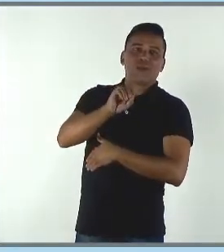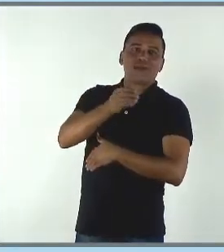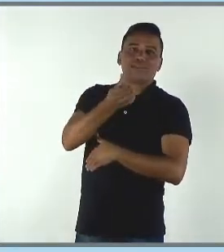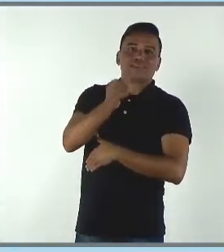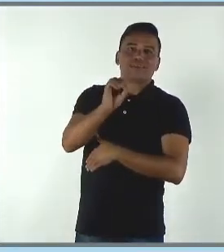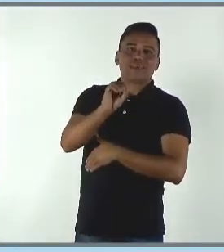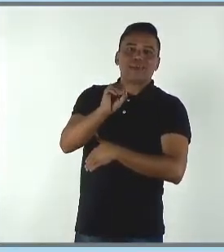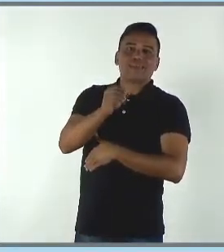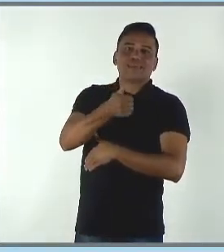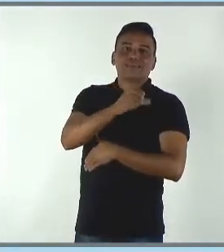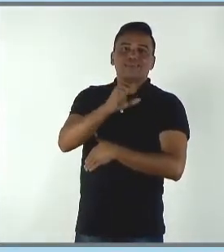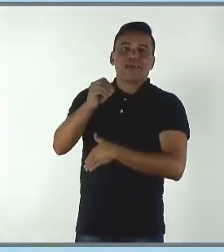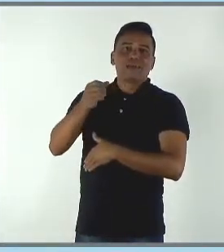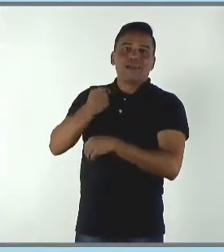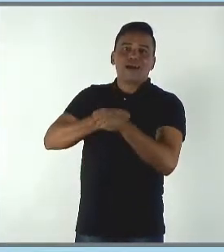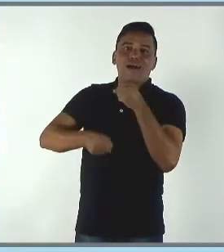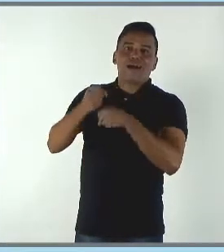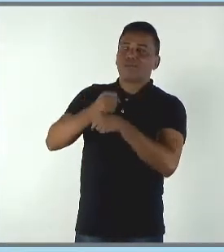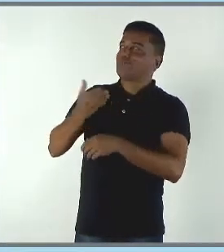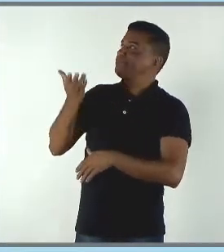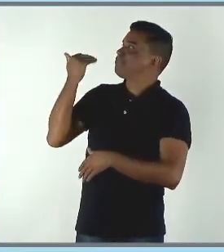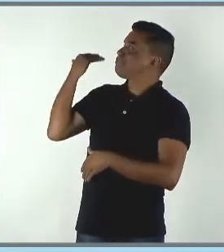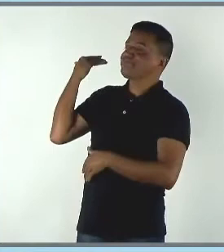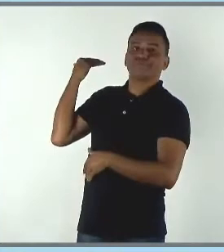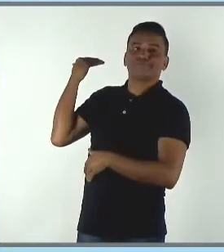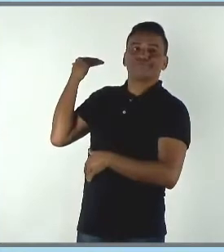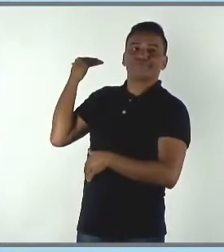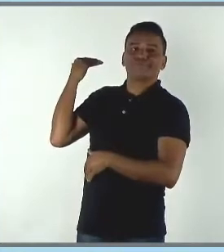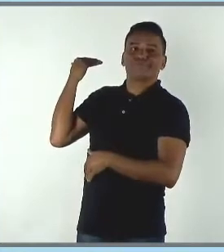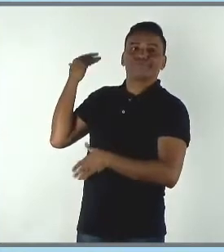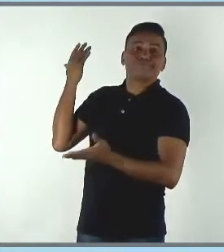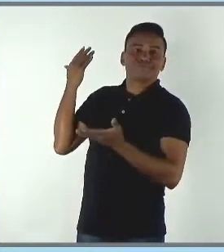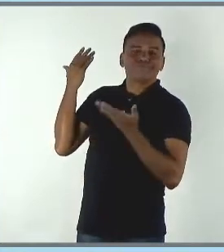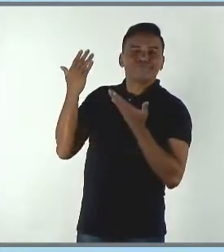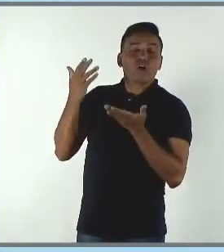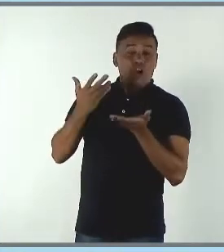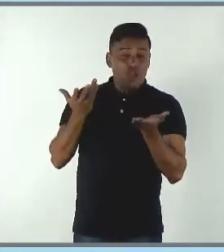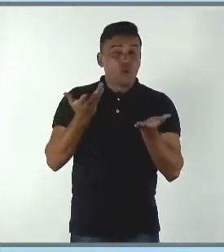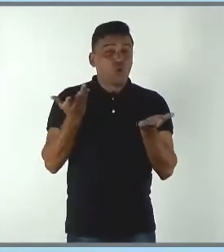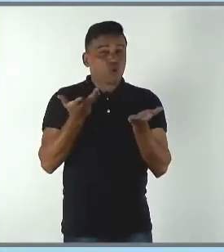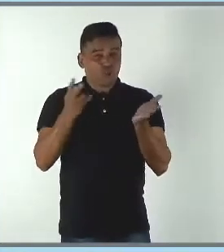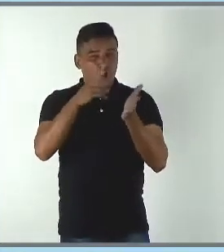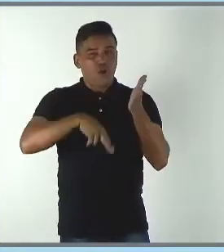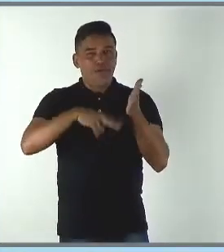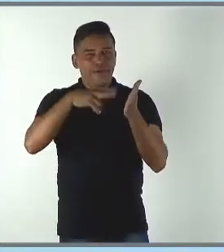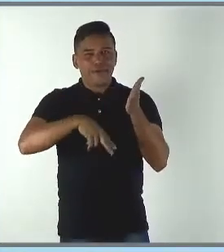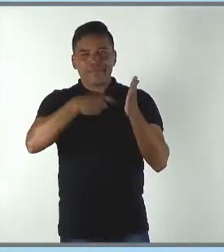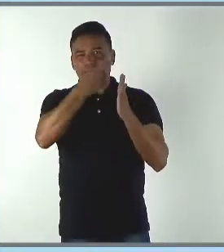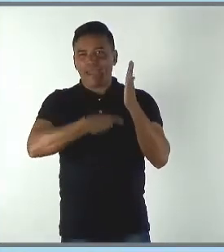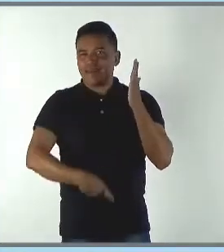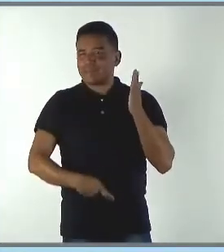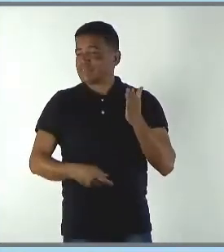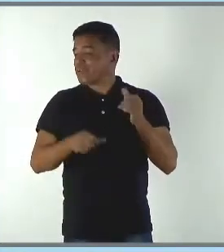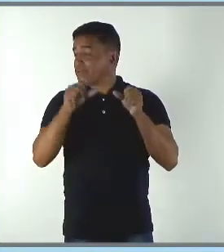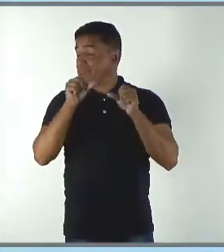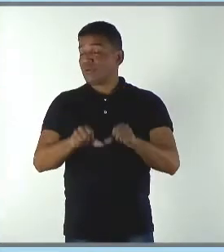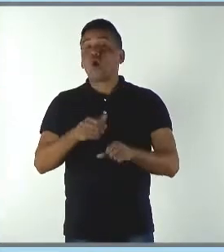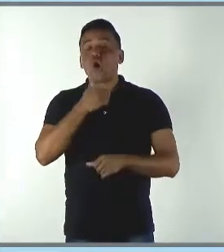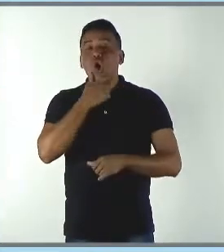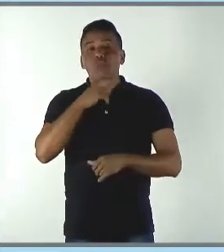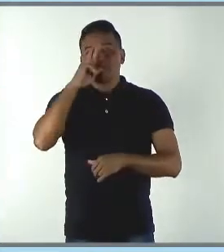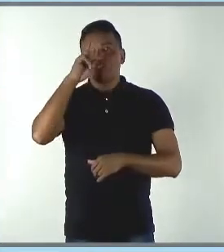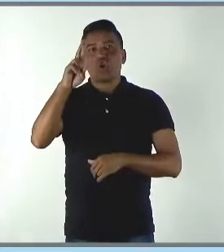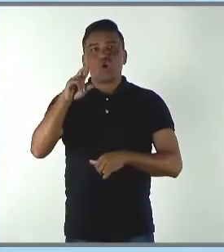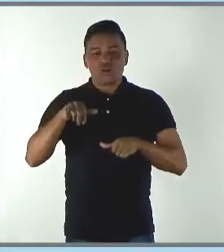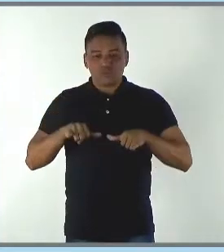atrás. Hoje mesmo eu li um caso terrível de um senhor que numa grande rede de supermercado em São Paulo se